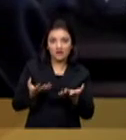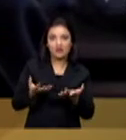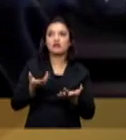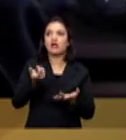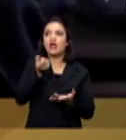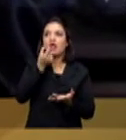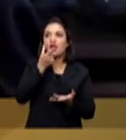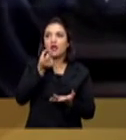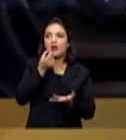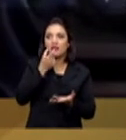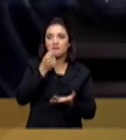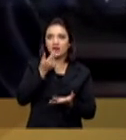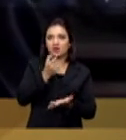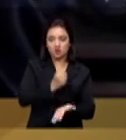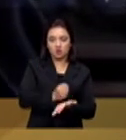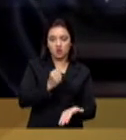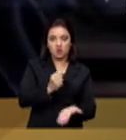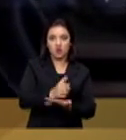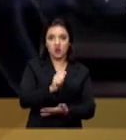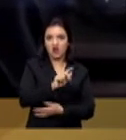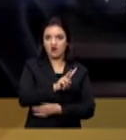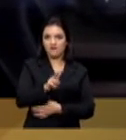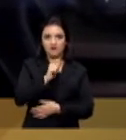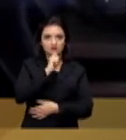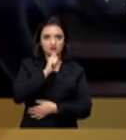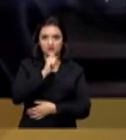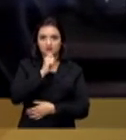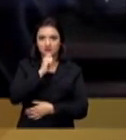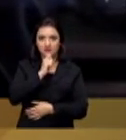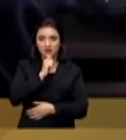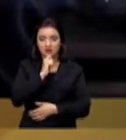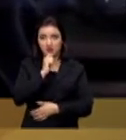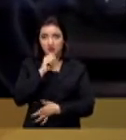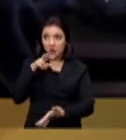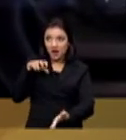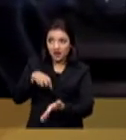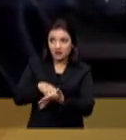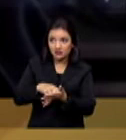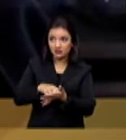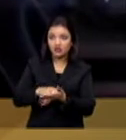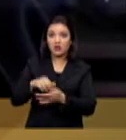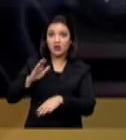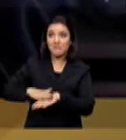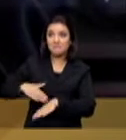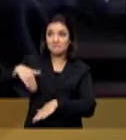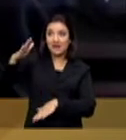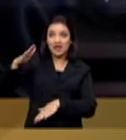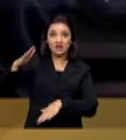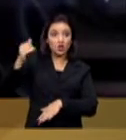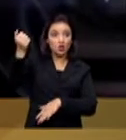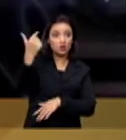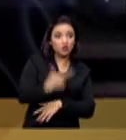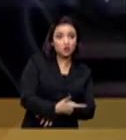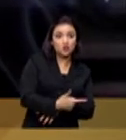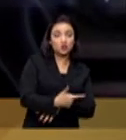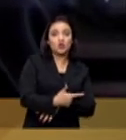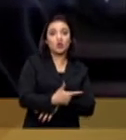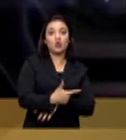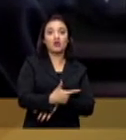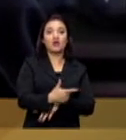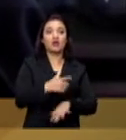caso aqui, é maior do que a prevista para o estupro de vulnerável, Código Penal,